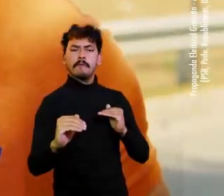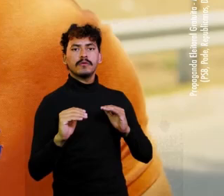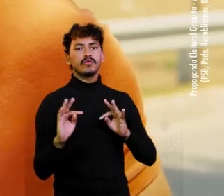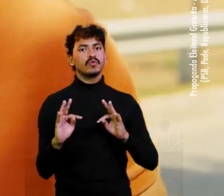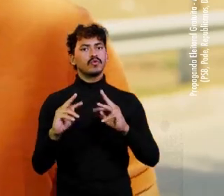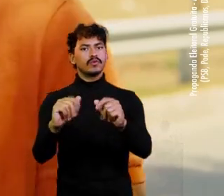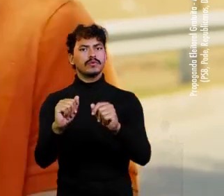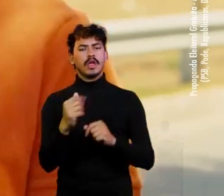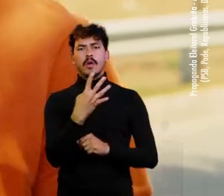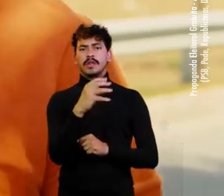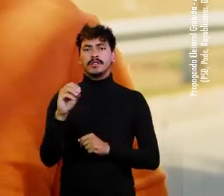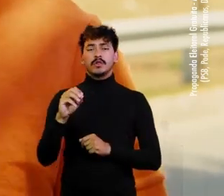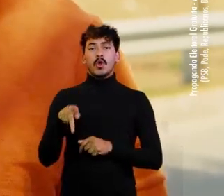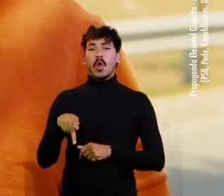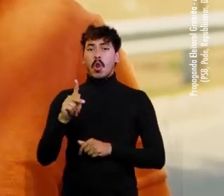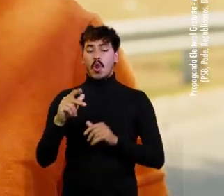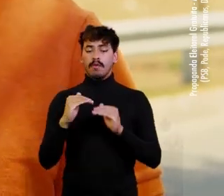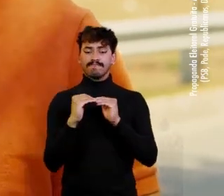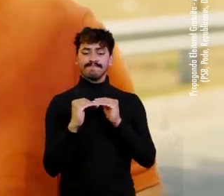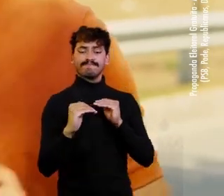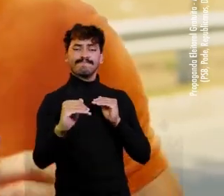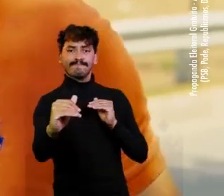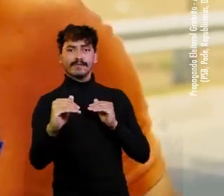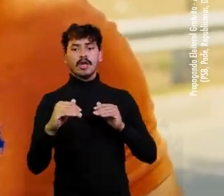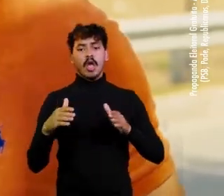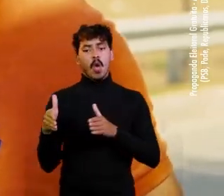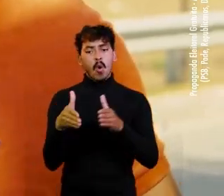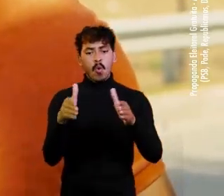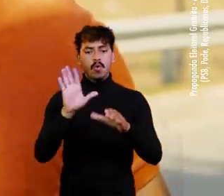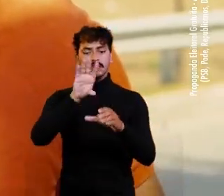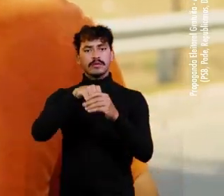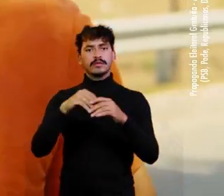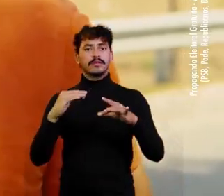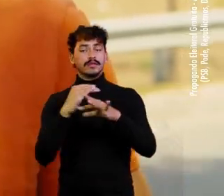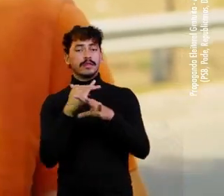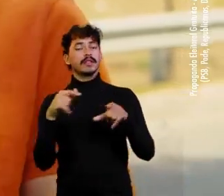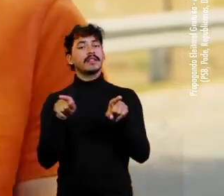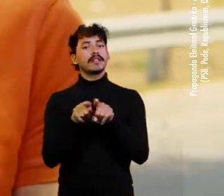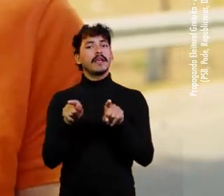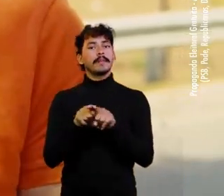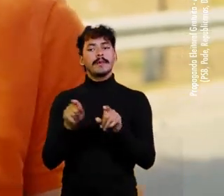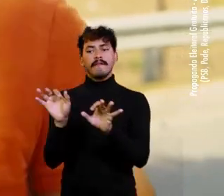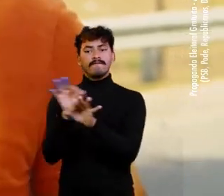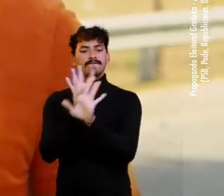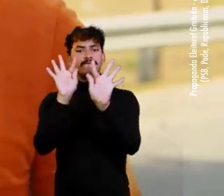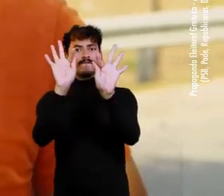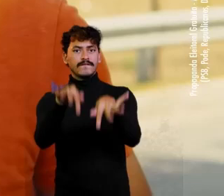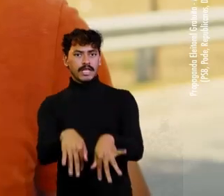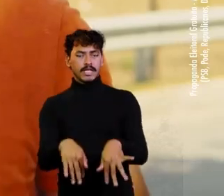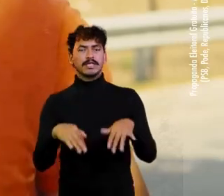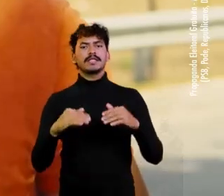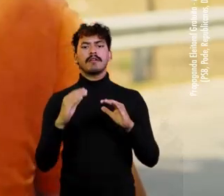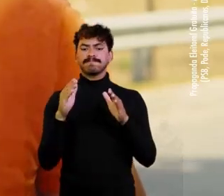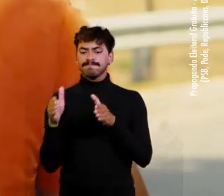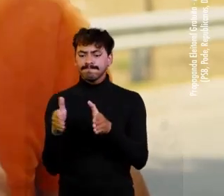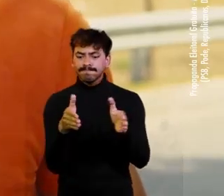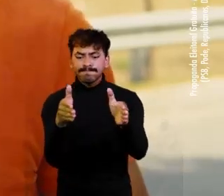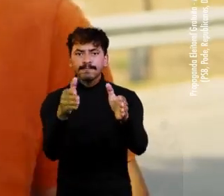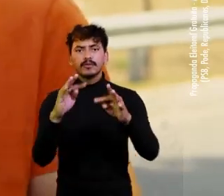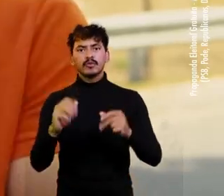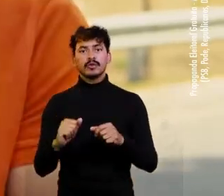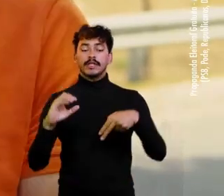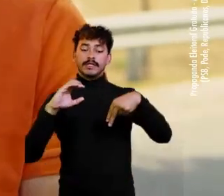Vamos levar mais 400 quilômetros de asfalto para as ruas da nossa cidade e concluir duas importantes macrodrenagens,